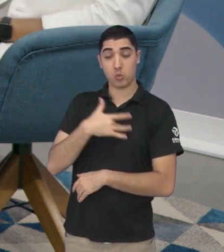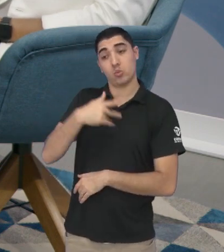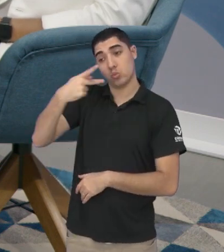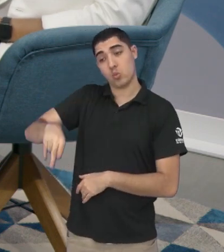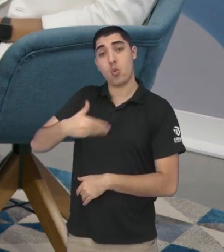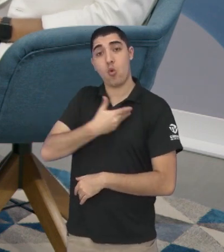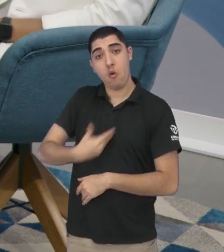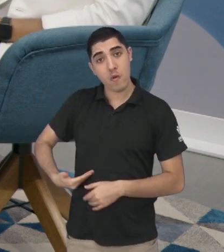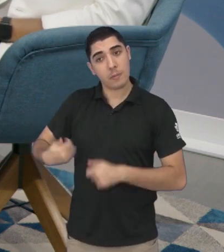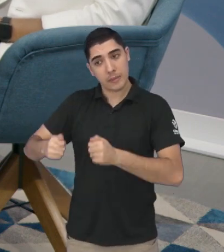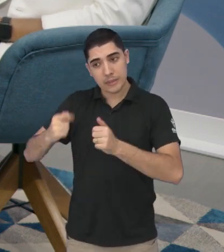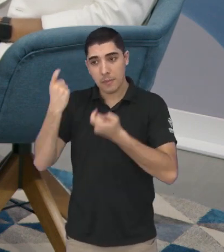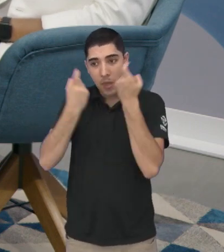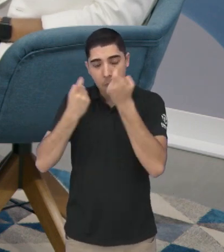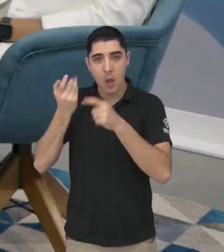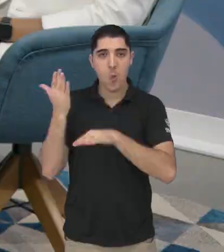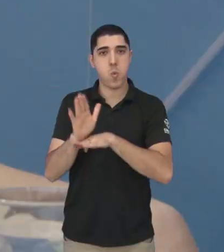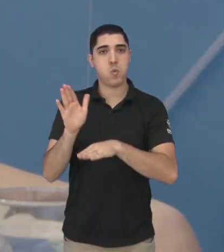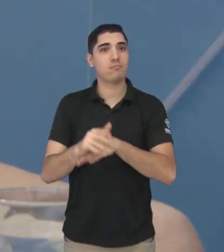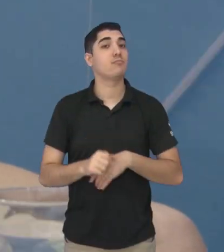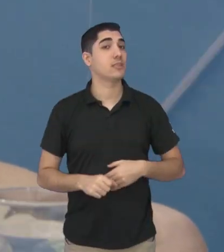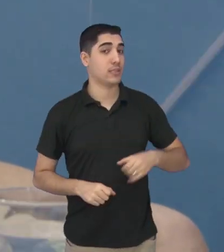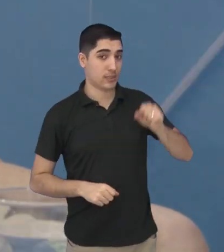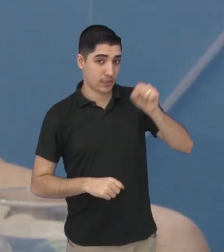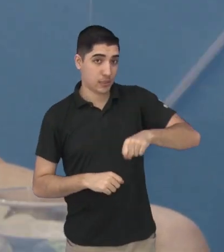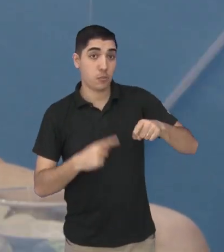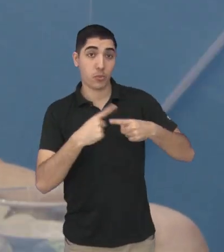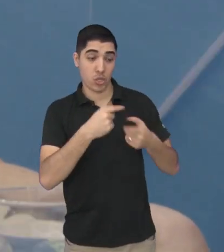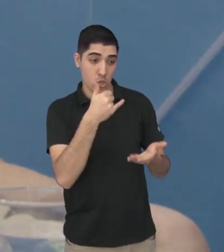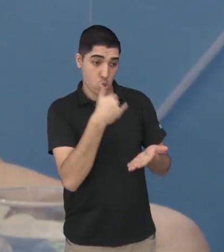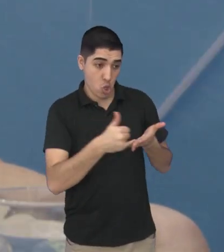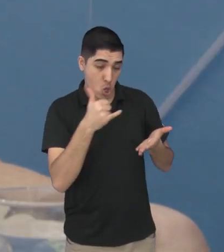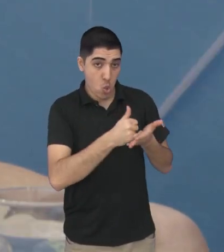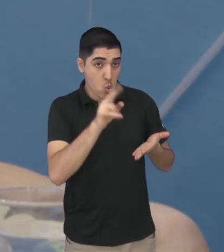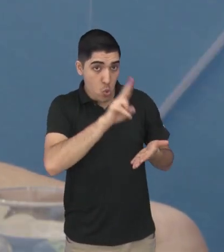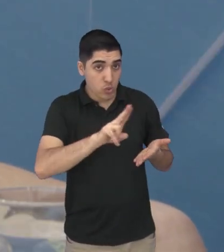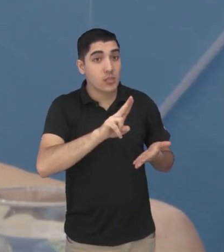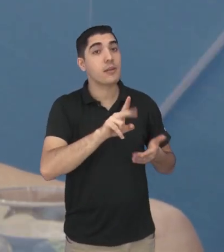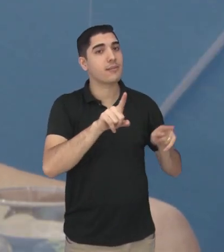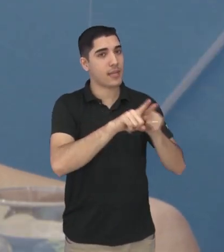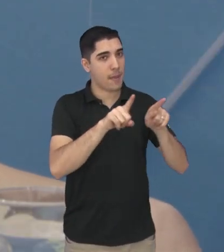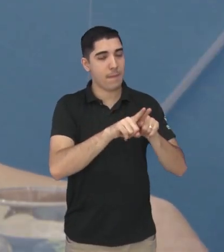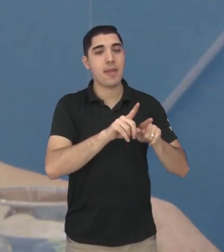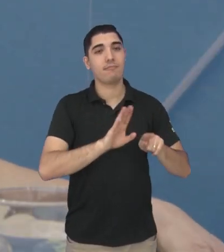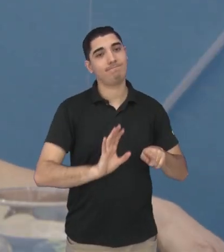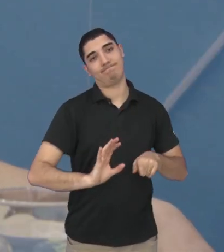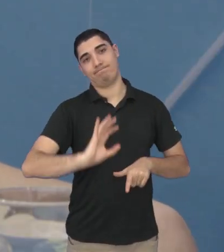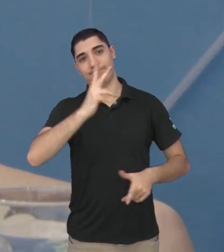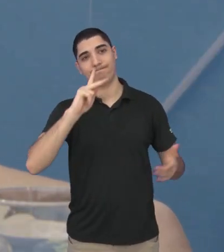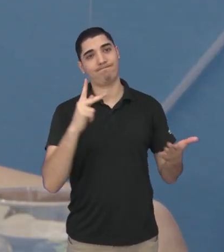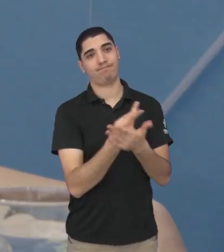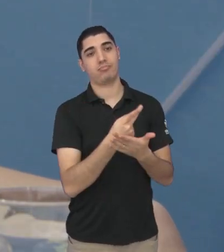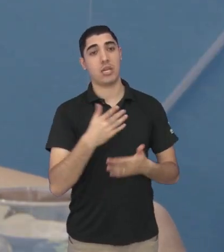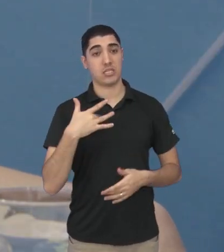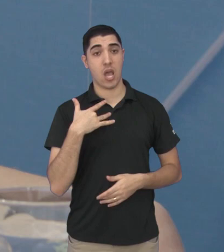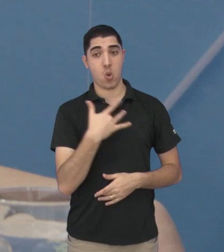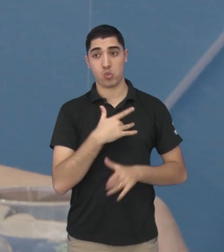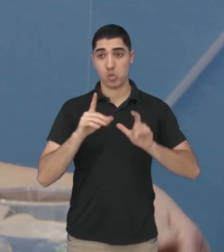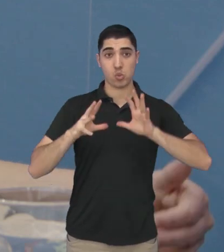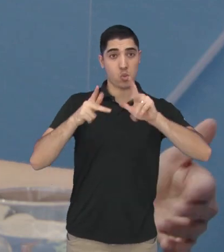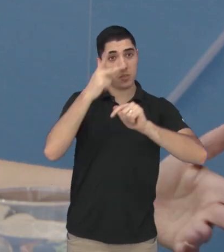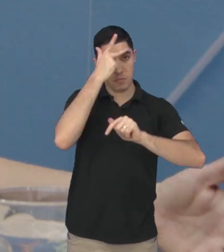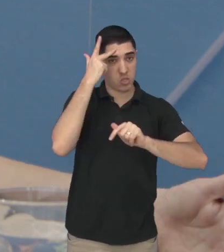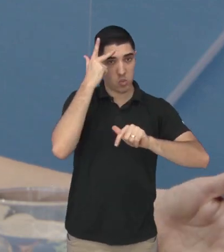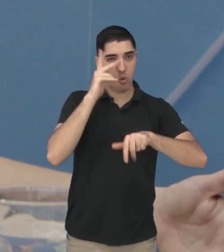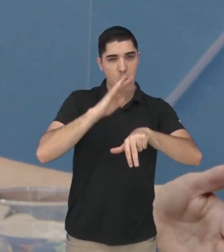levado como tal também. Sim, porque o uso de drogas tem um impacto grande no nosso sistema de saúde, né? Quando